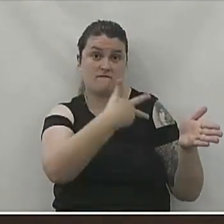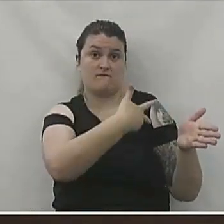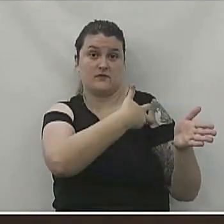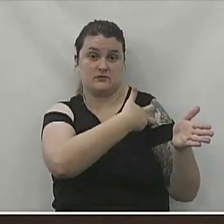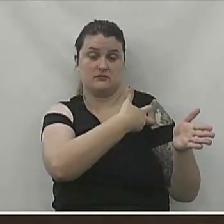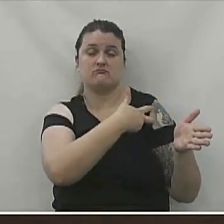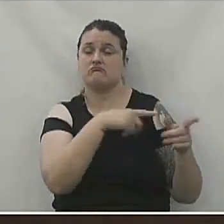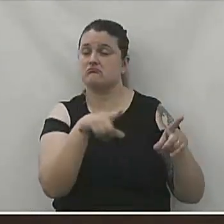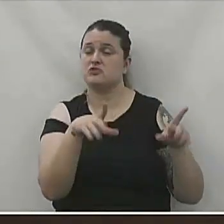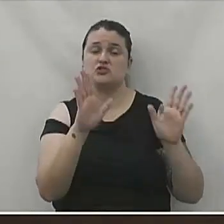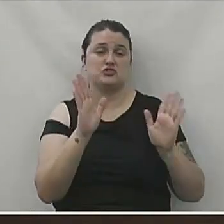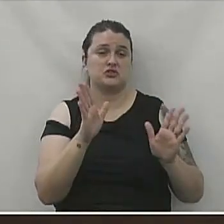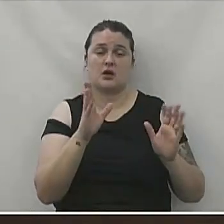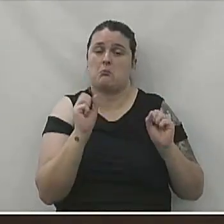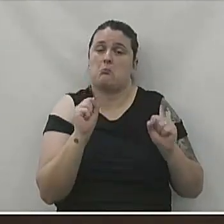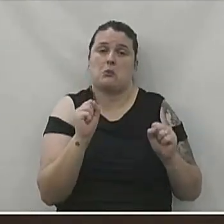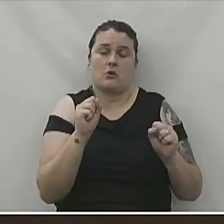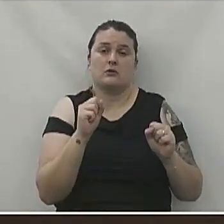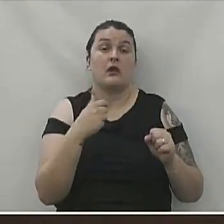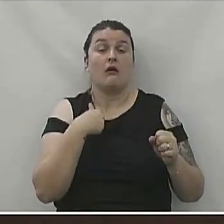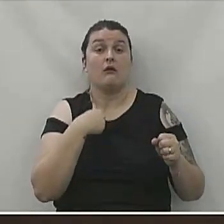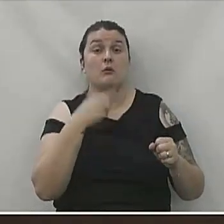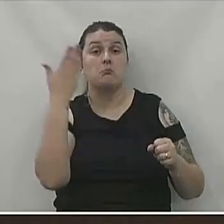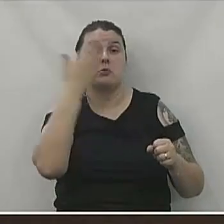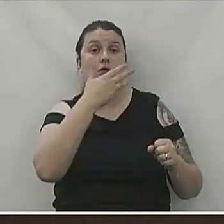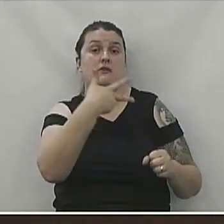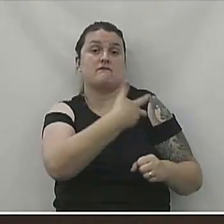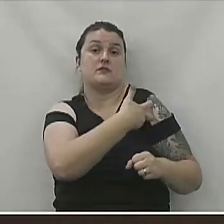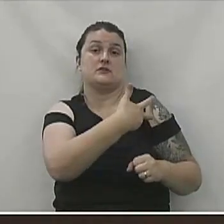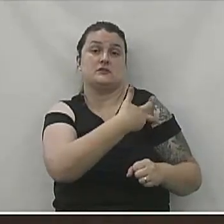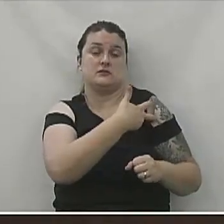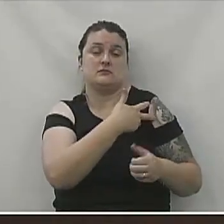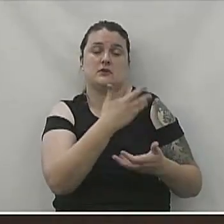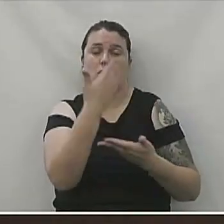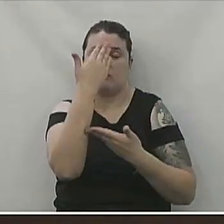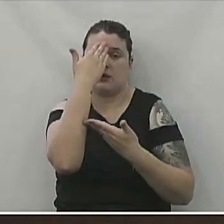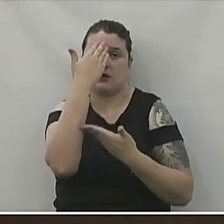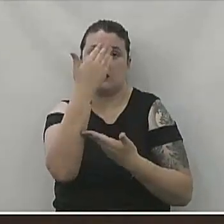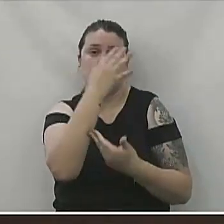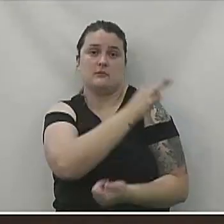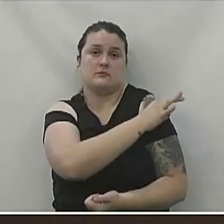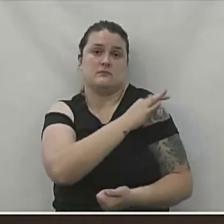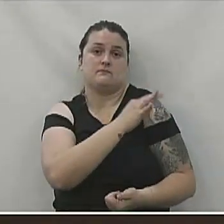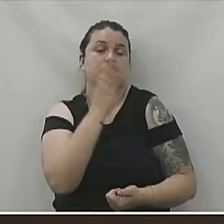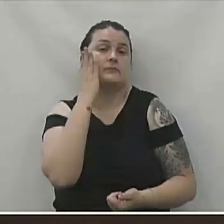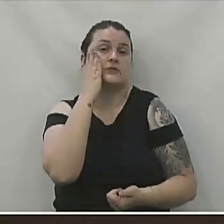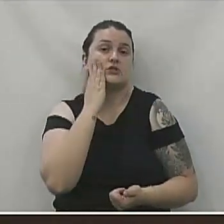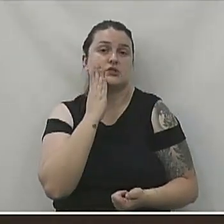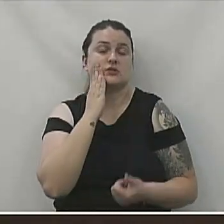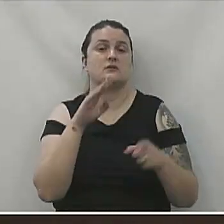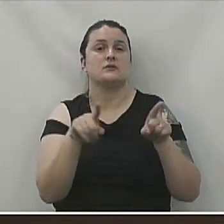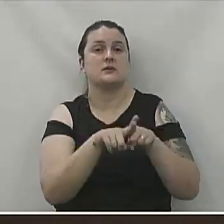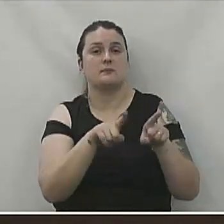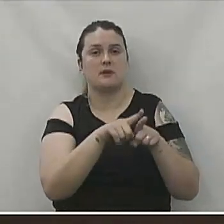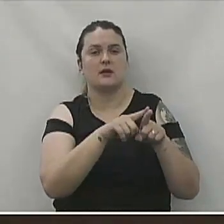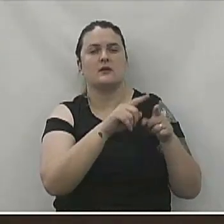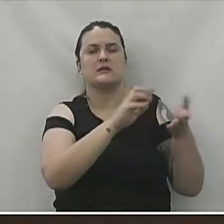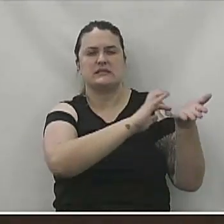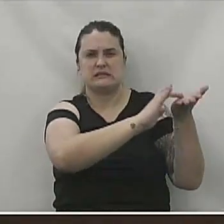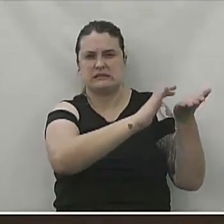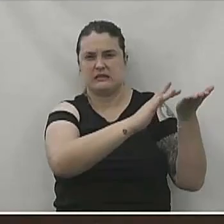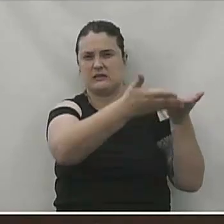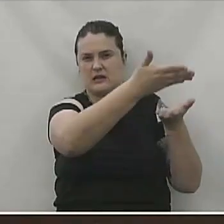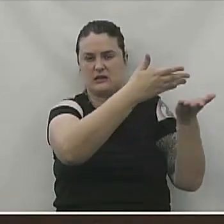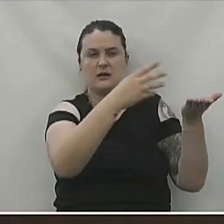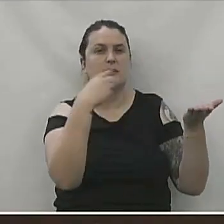estar comprovando que realmente tomou as vacinas Muito obrigado então ao prefeito baixo o seu departamento